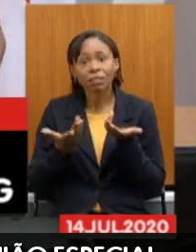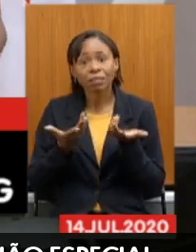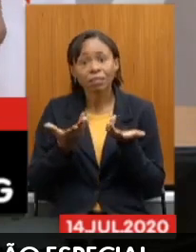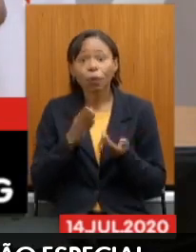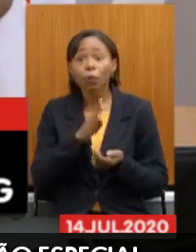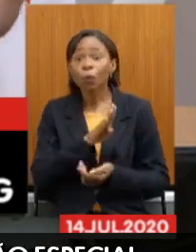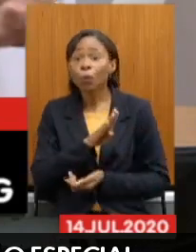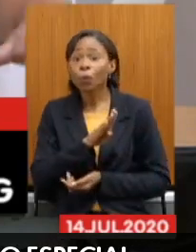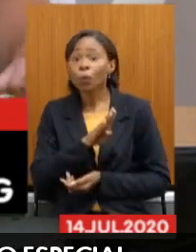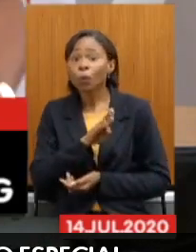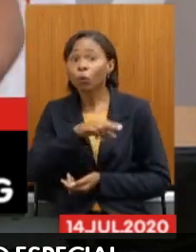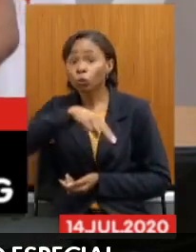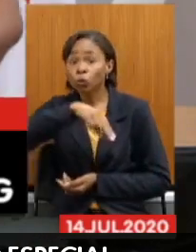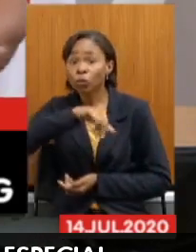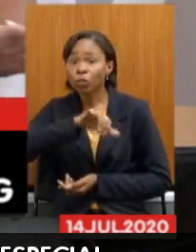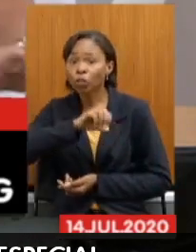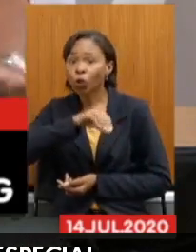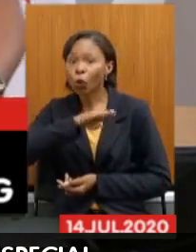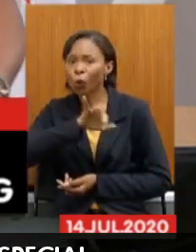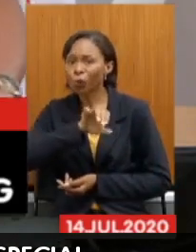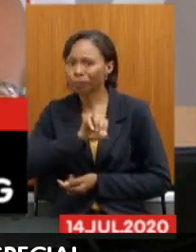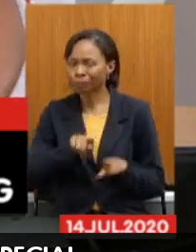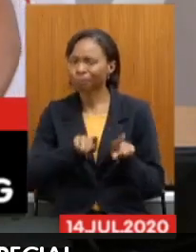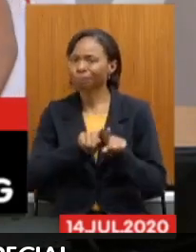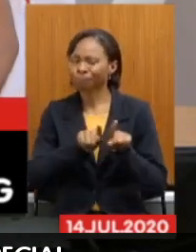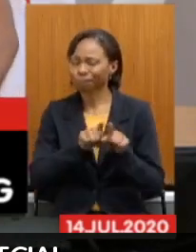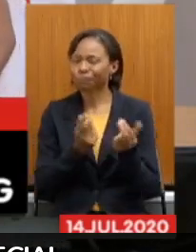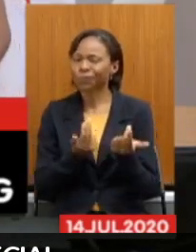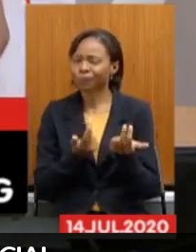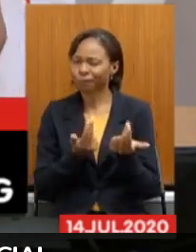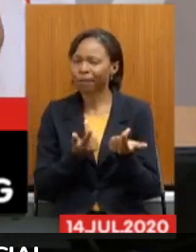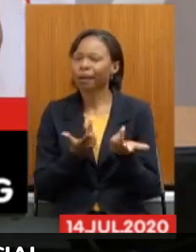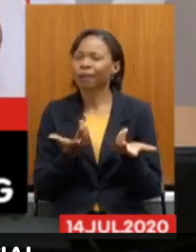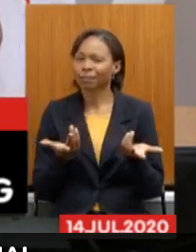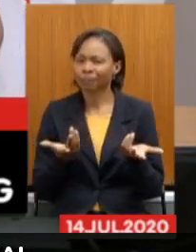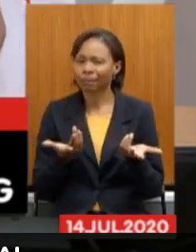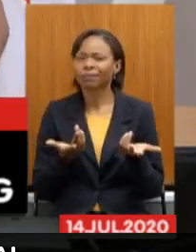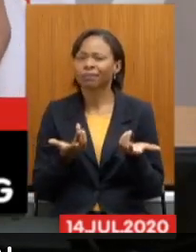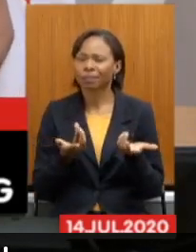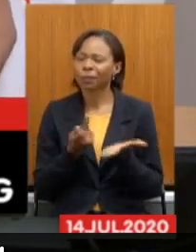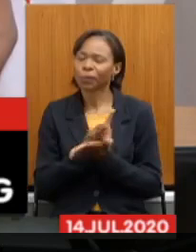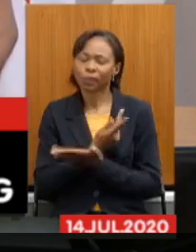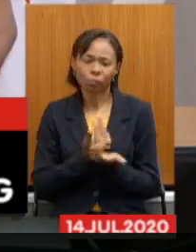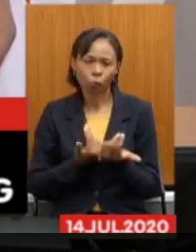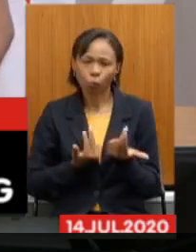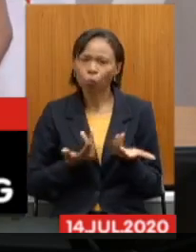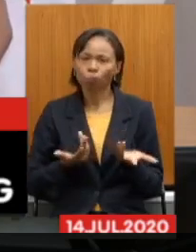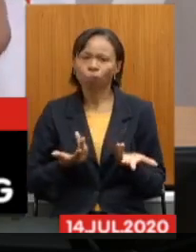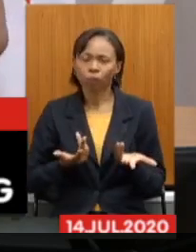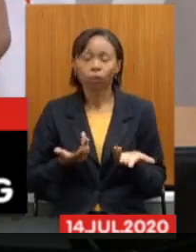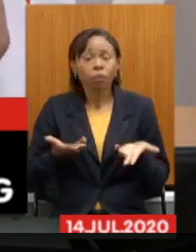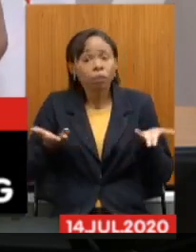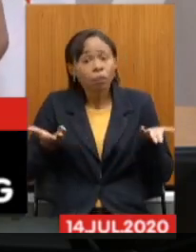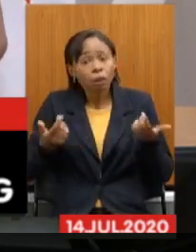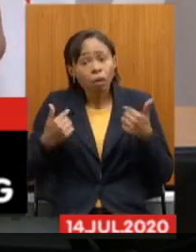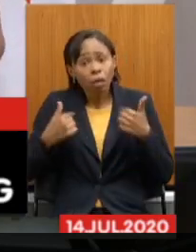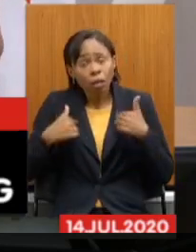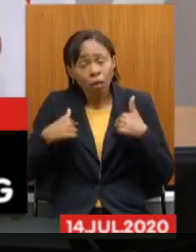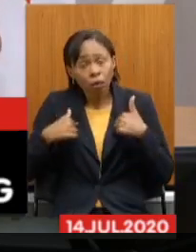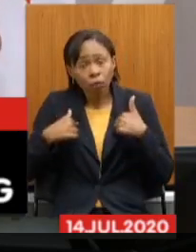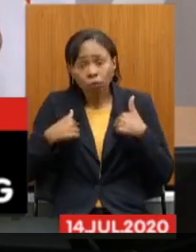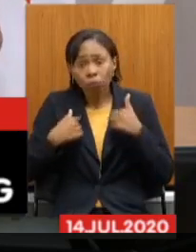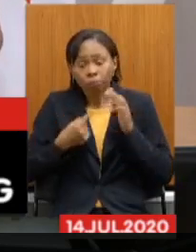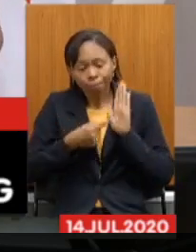que é outra caixa de Pandora. Então, eu queria deixar o meu